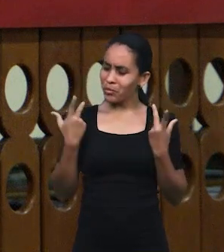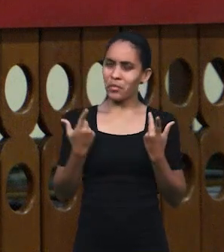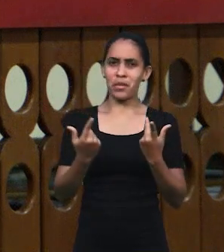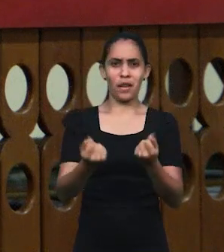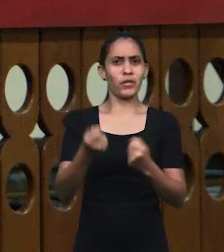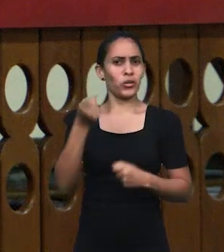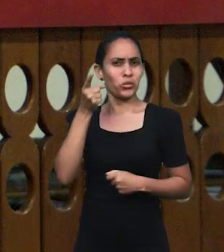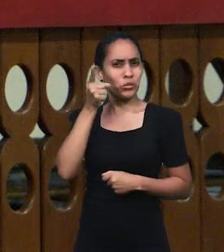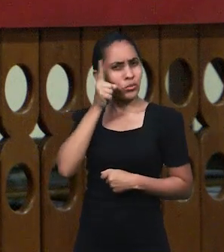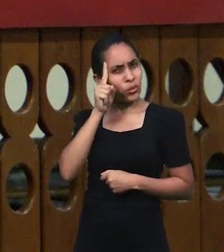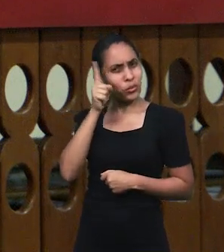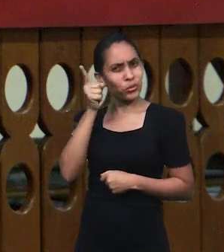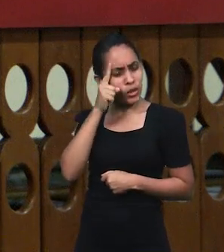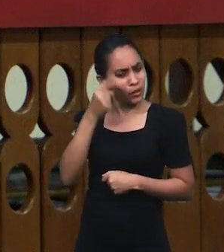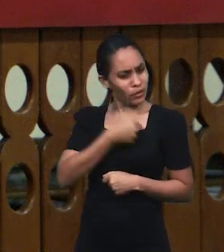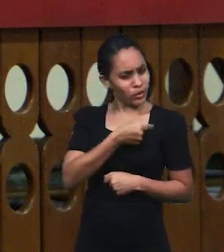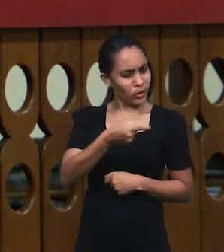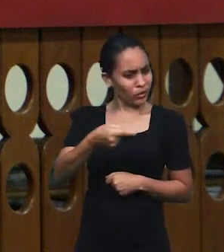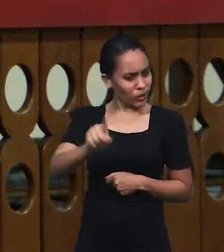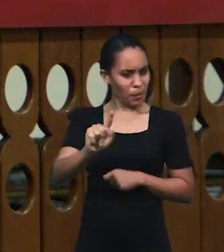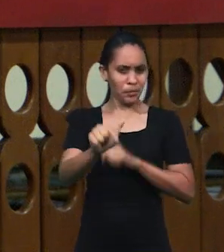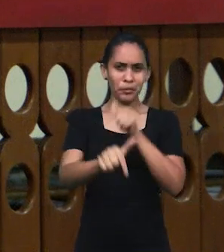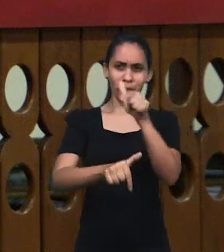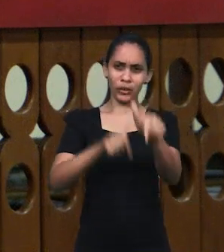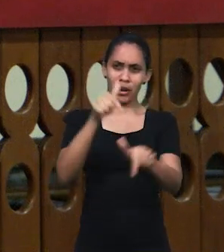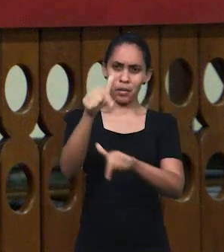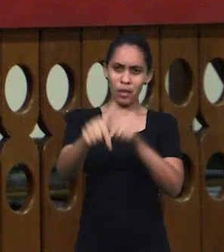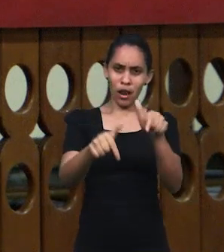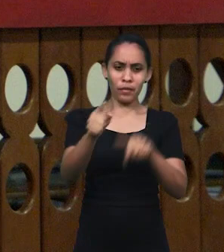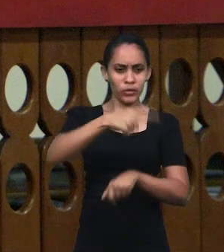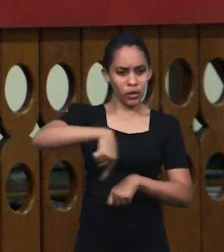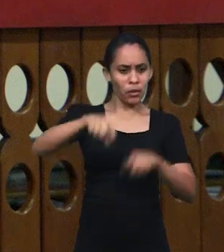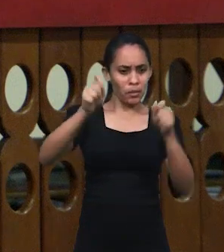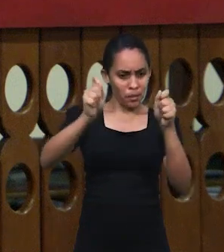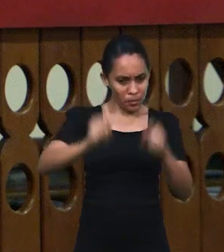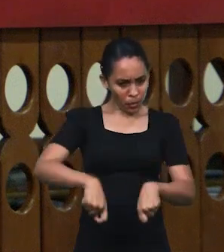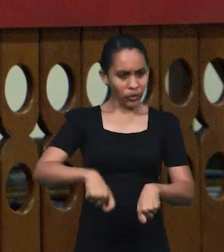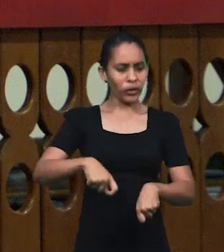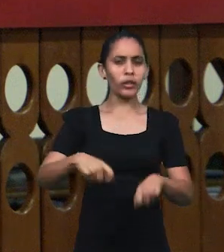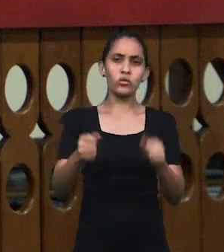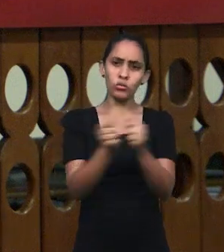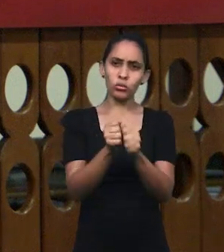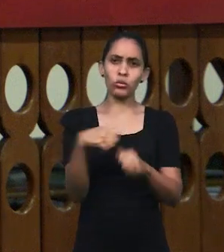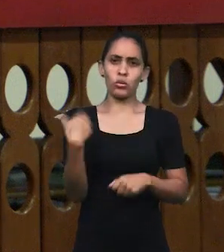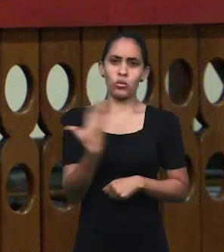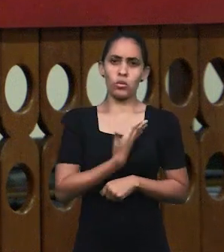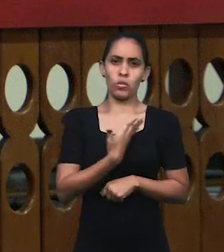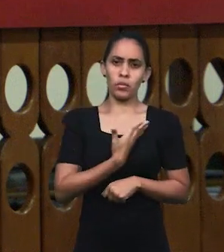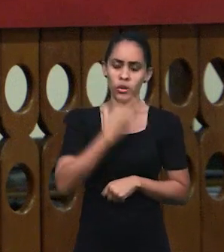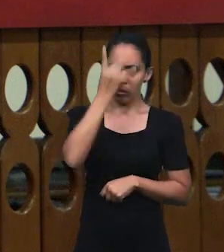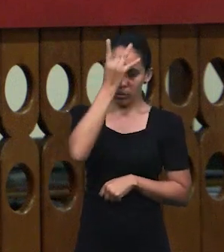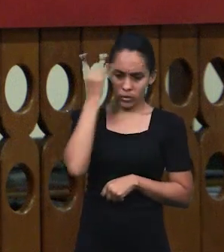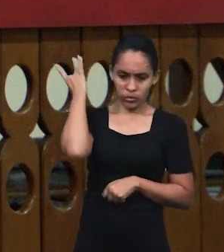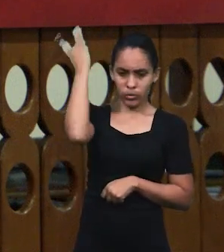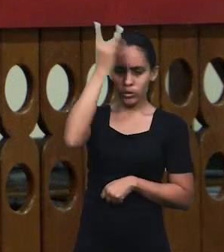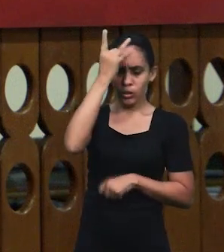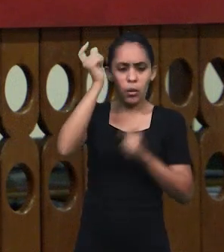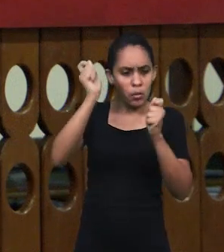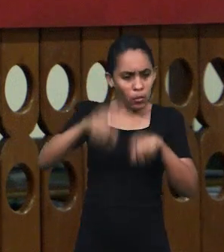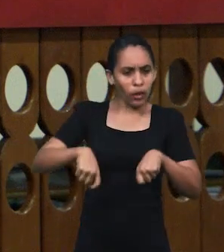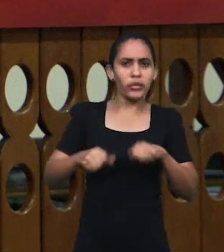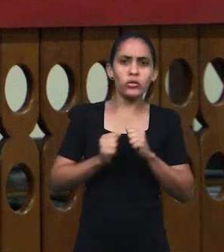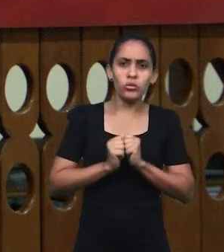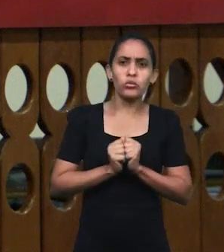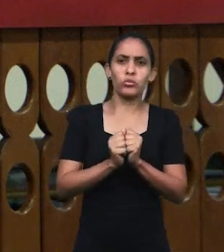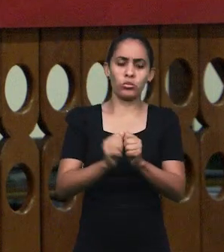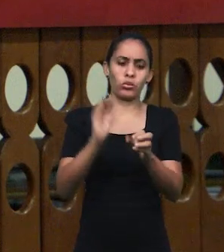Que coisa extraordinária. Todos os dias, quando vocês saírem para trabalhar, vocês podem ir com esse grande amigo. O Espírito